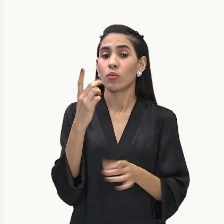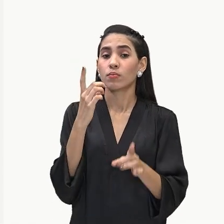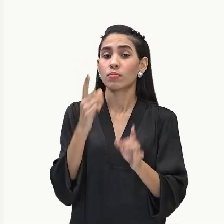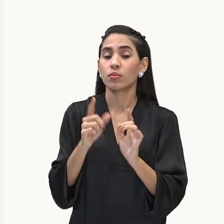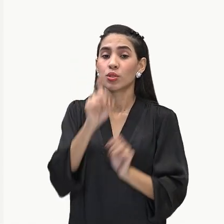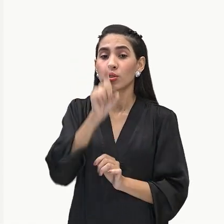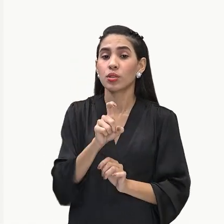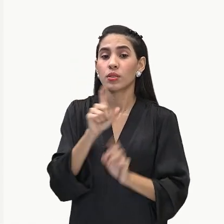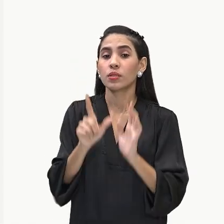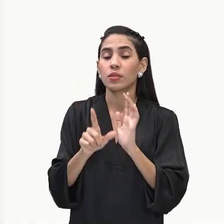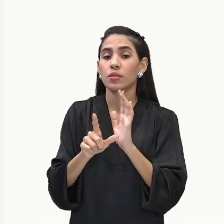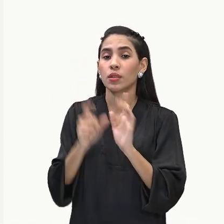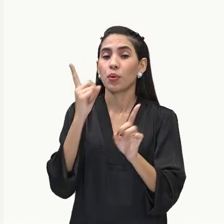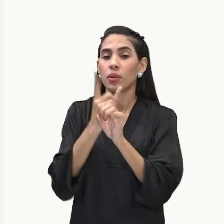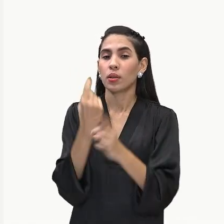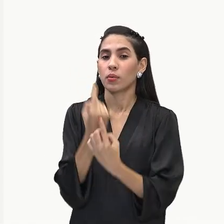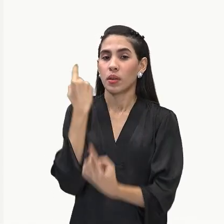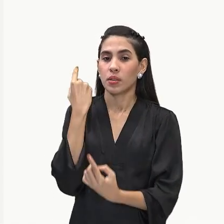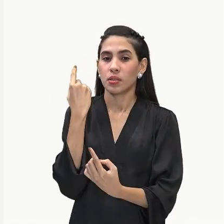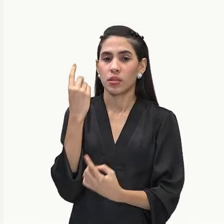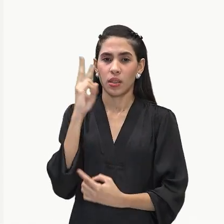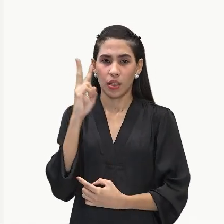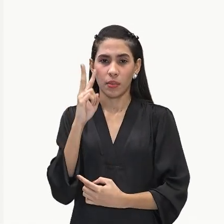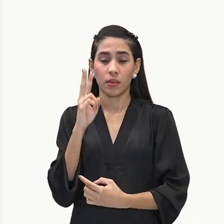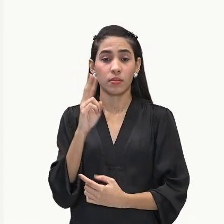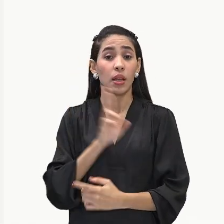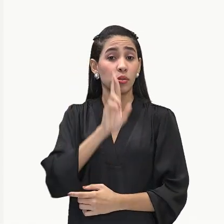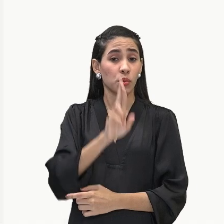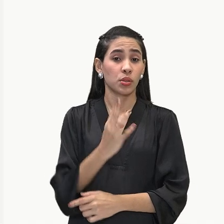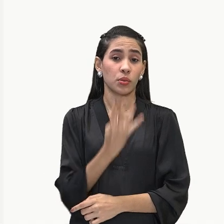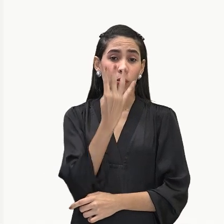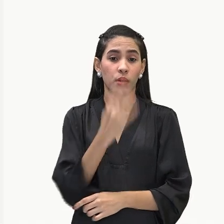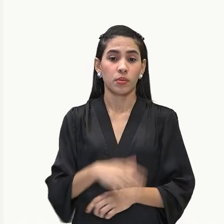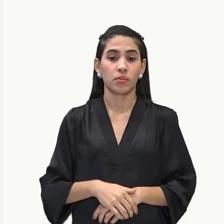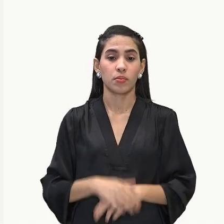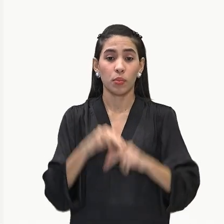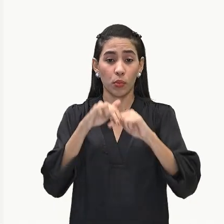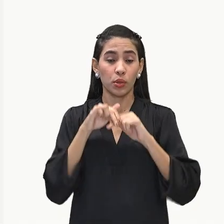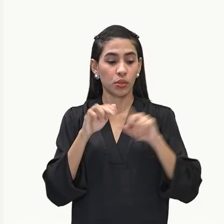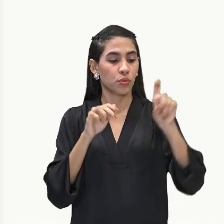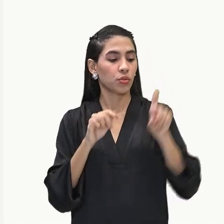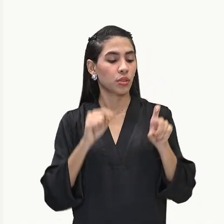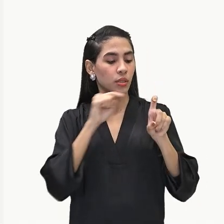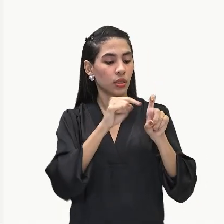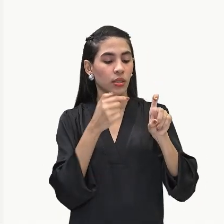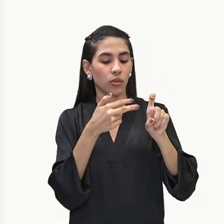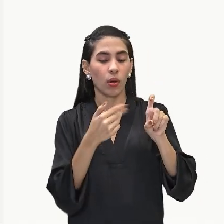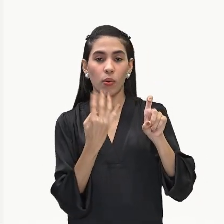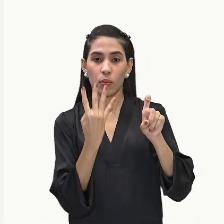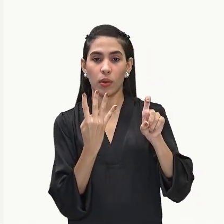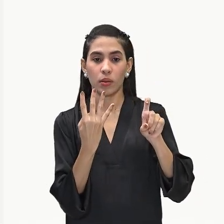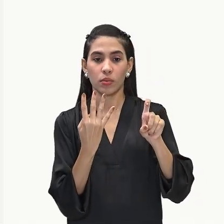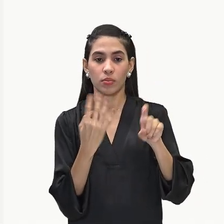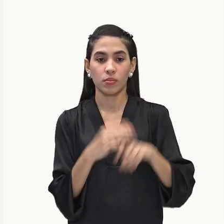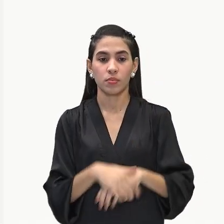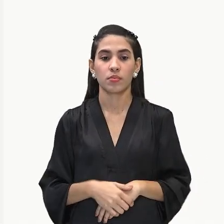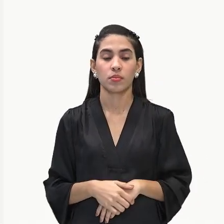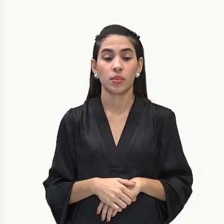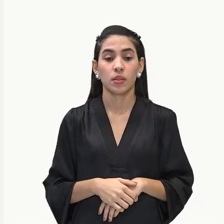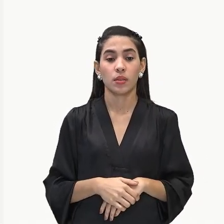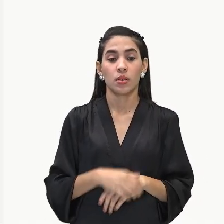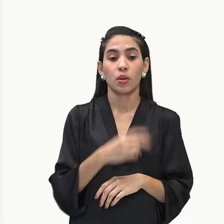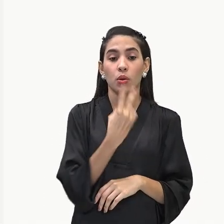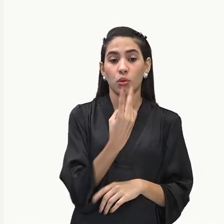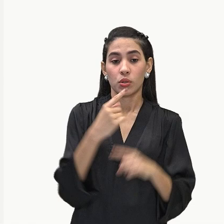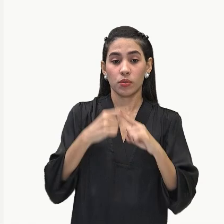encontrado? O valor do x foi 4. Por isso que aqui, ó, apareceu o 4 no lugar do x. Então, nós vamos